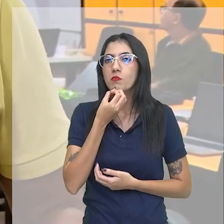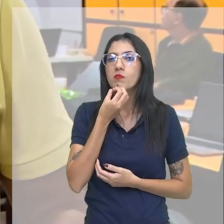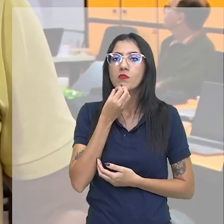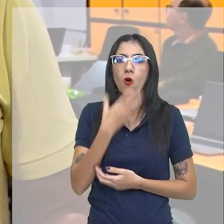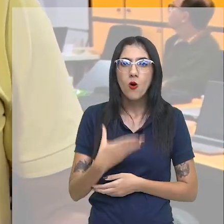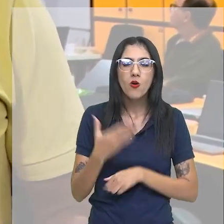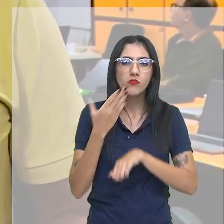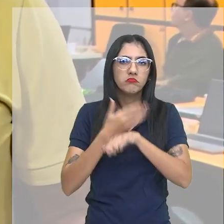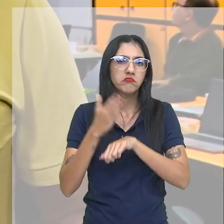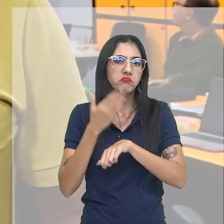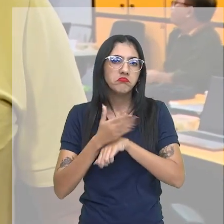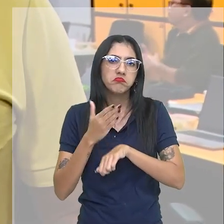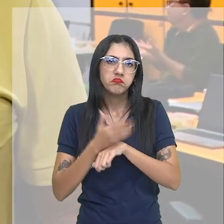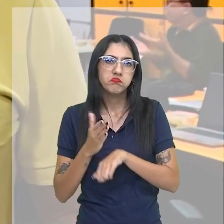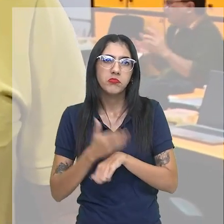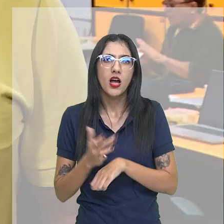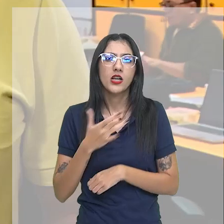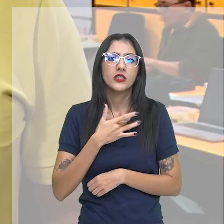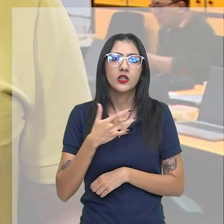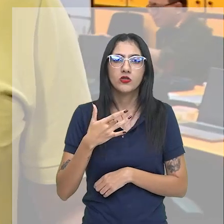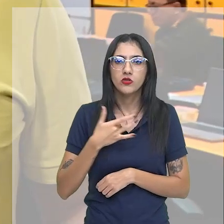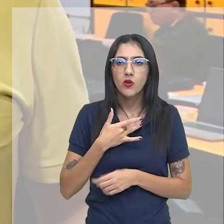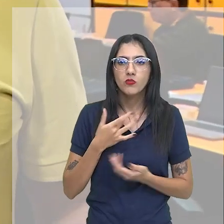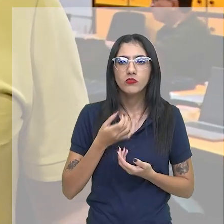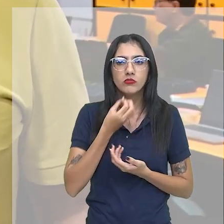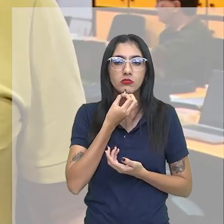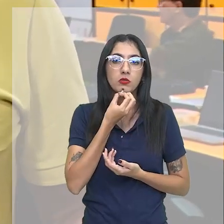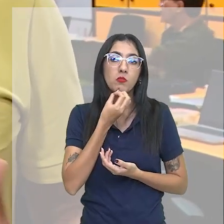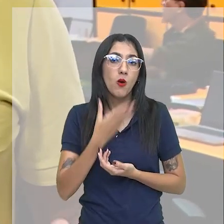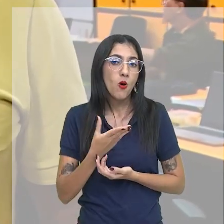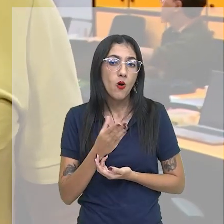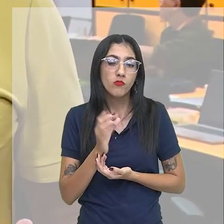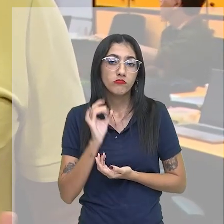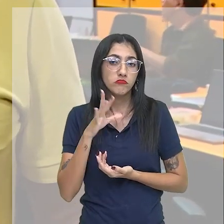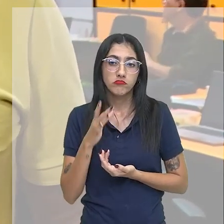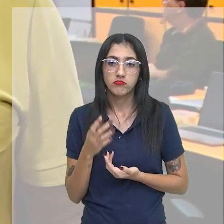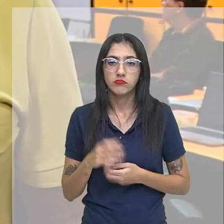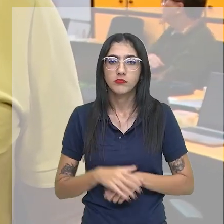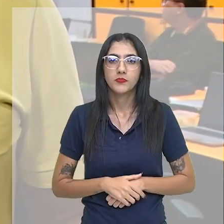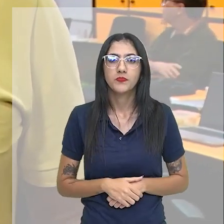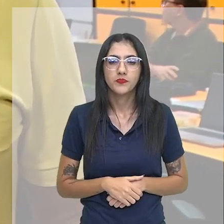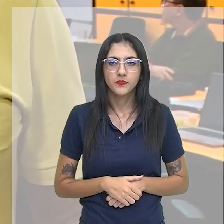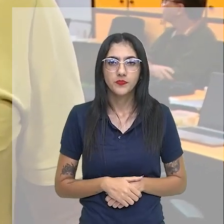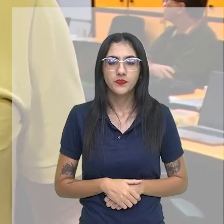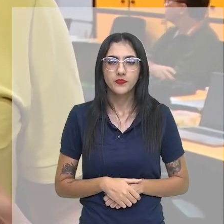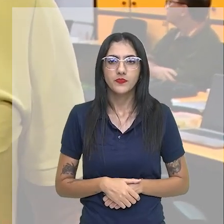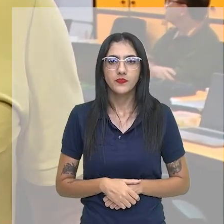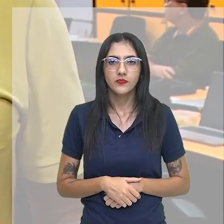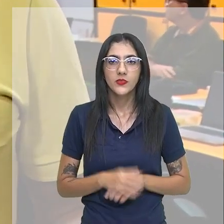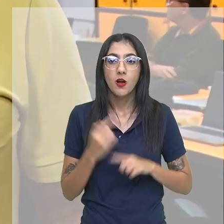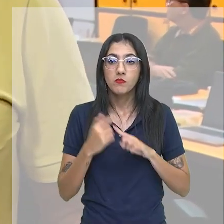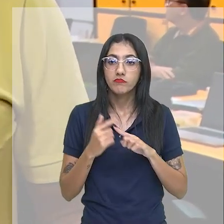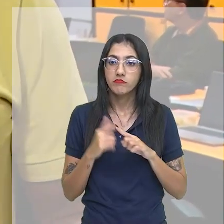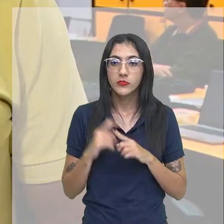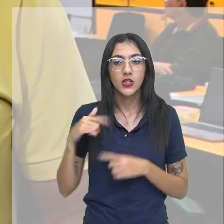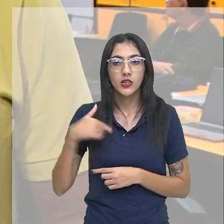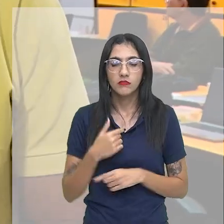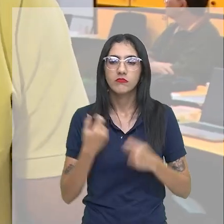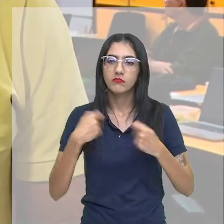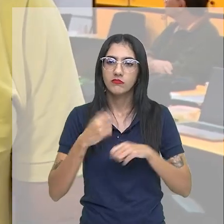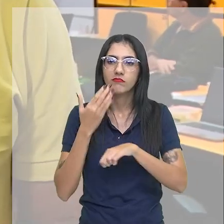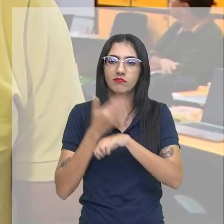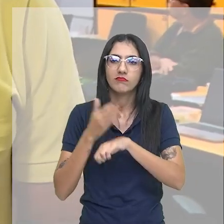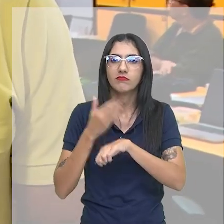um músculo, né, com um aspecto saudável, né, porque nós precisamos fazer